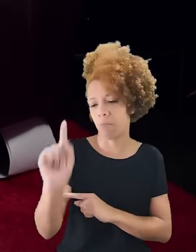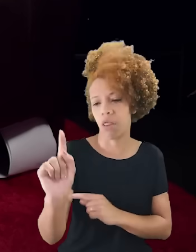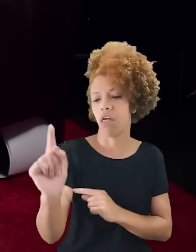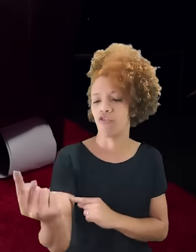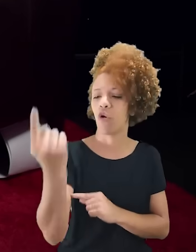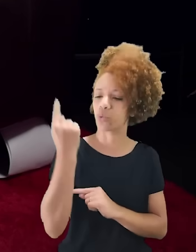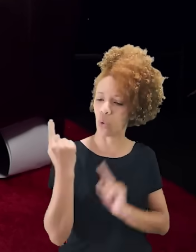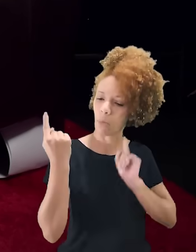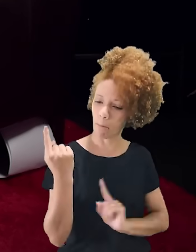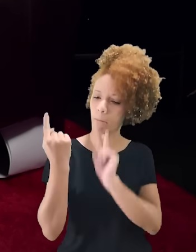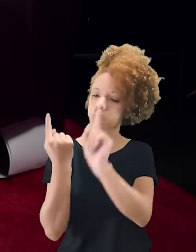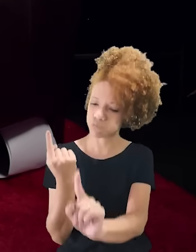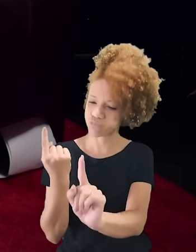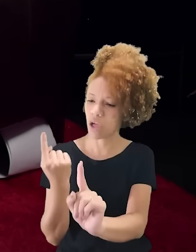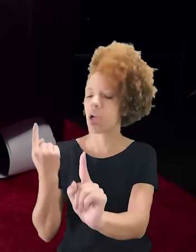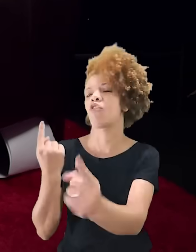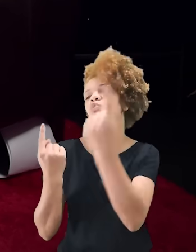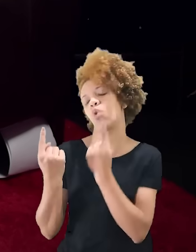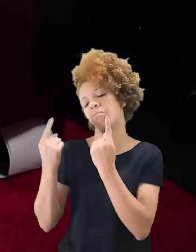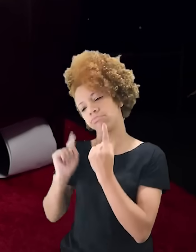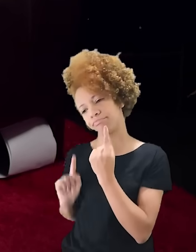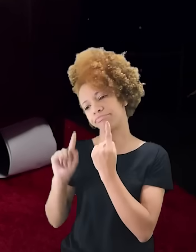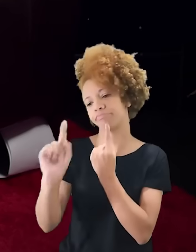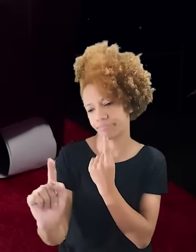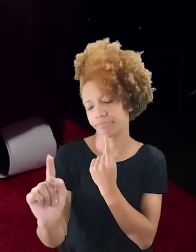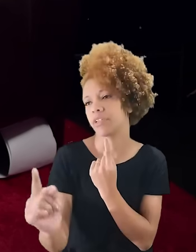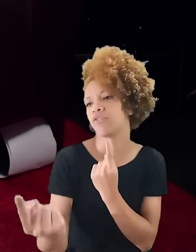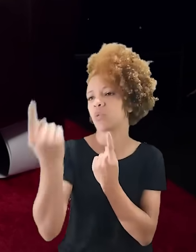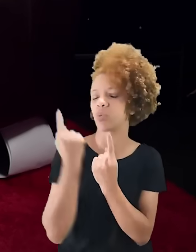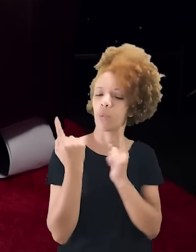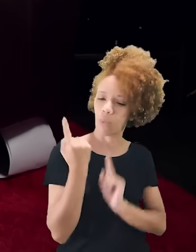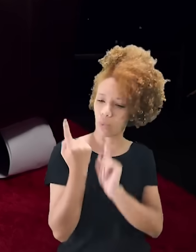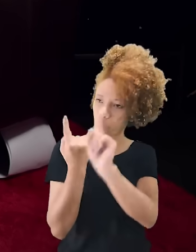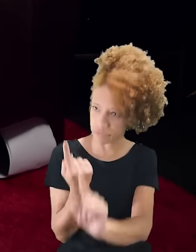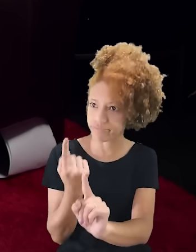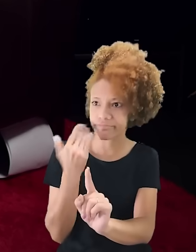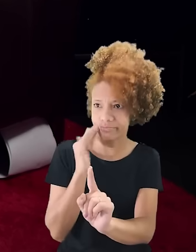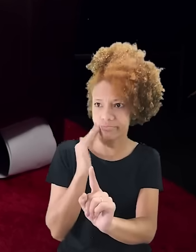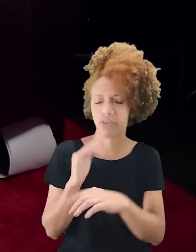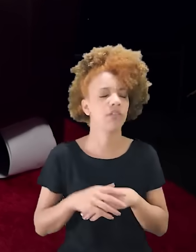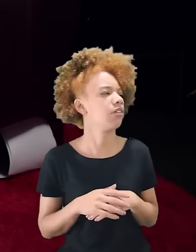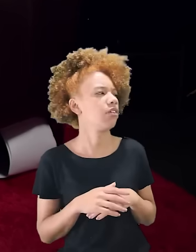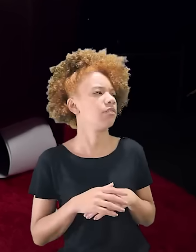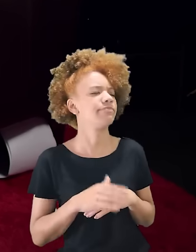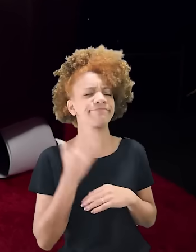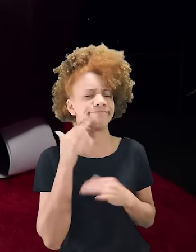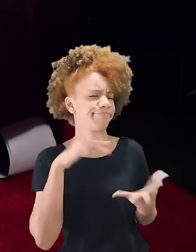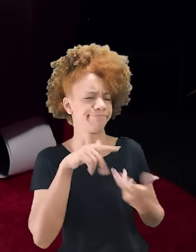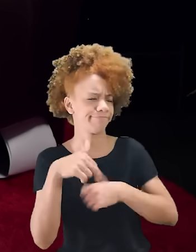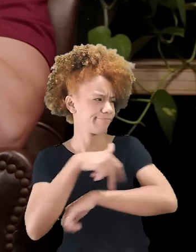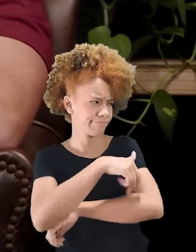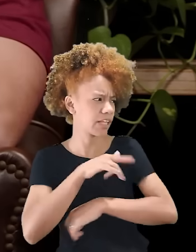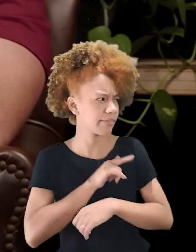famosa entra uma vez então vir as pessoas esperam tipo a je queit tava eles esperam para me chamar para eu subir entendeu Deixa eu entender o mundo